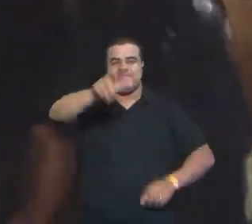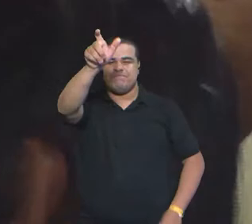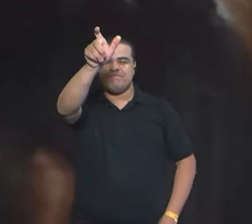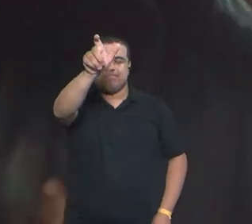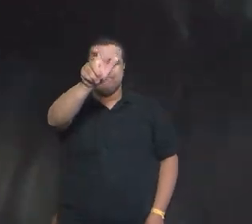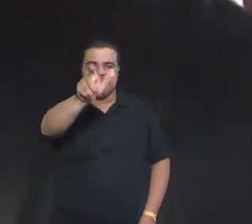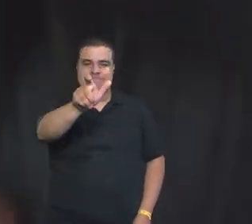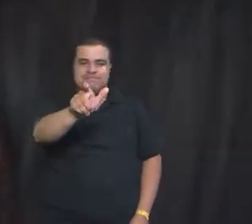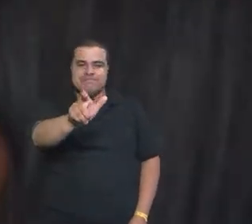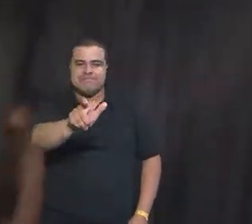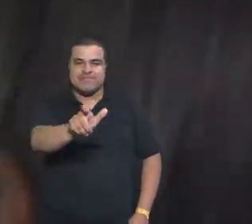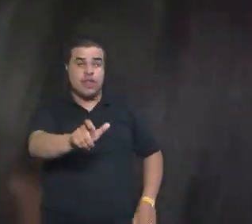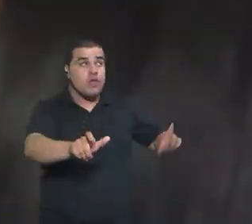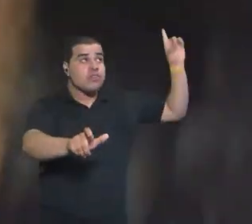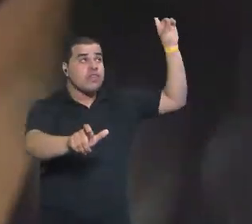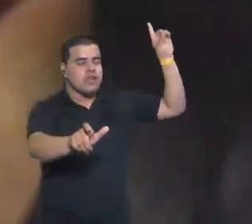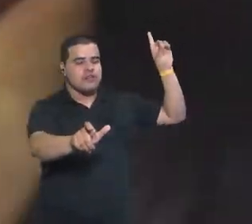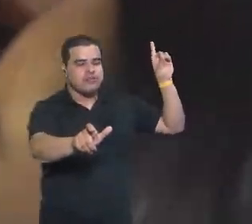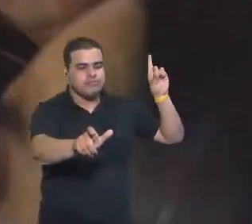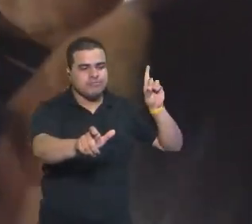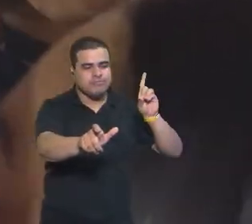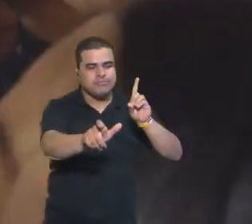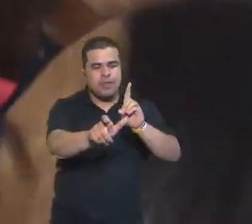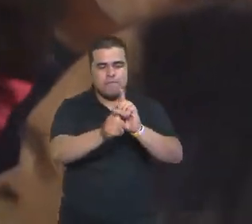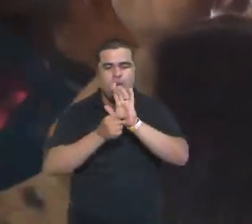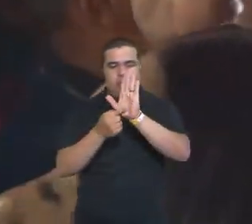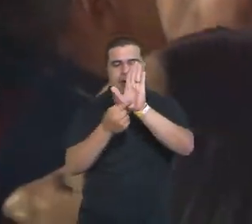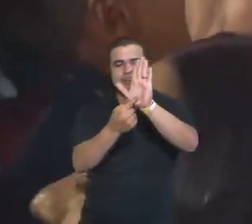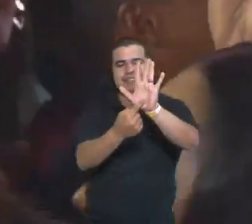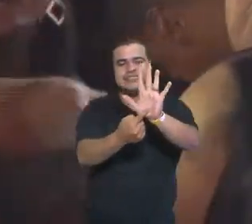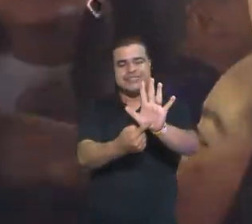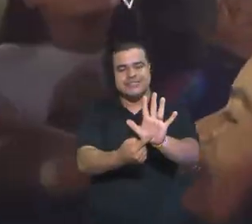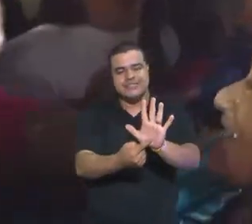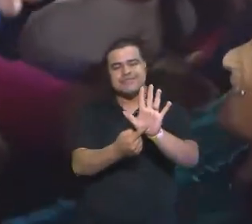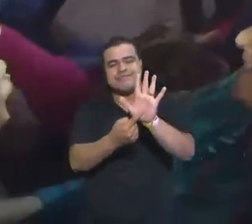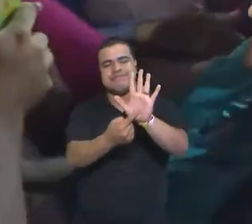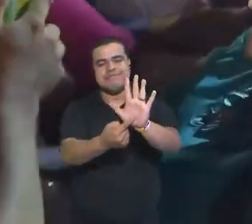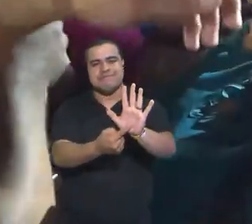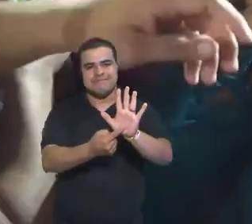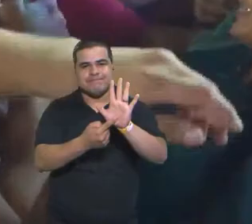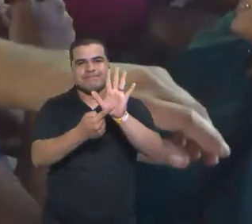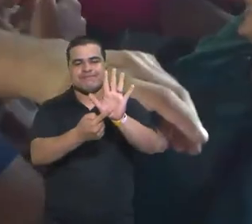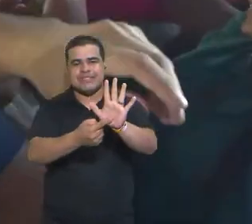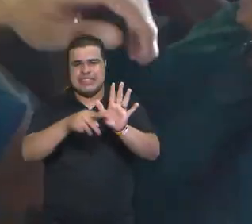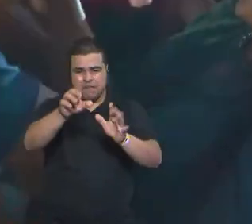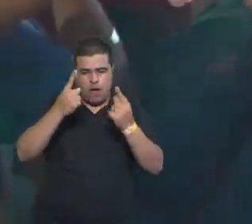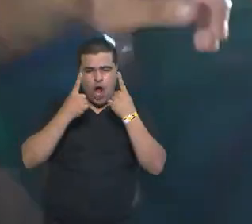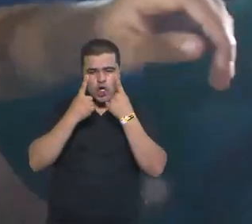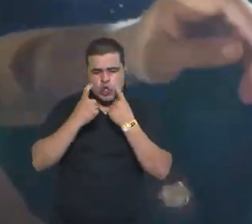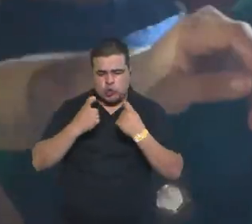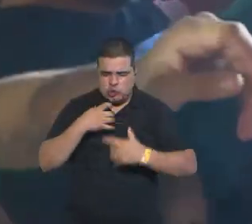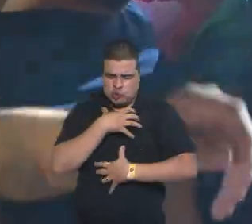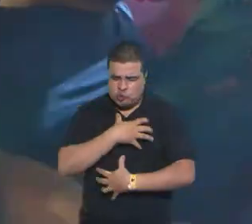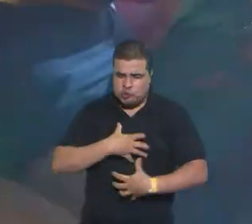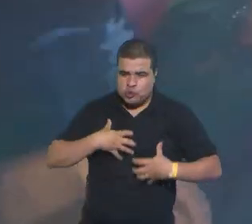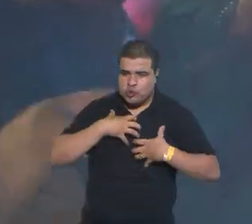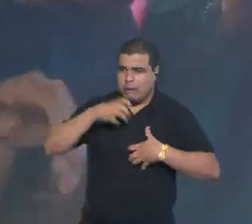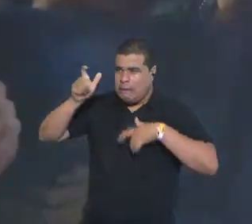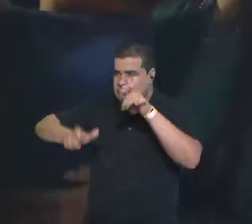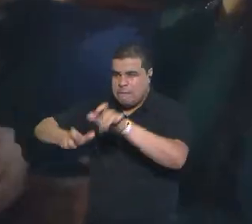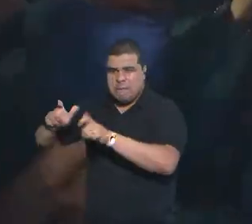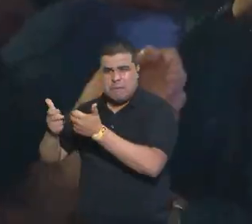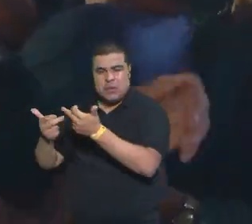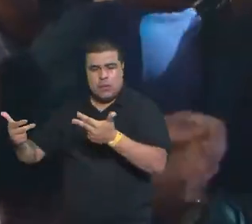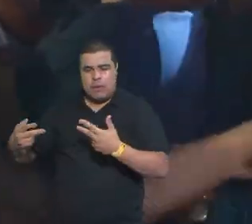e você é um espelho que reflete a imagem do Senhor não chore se